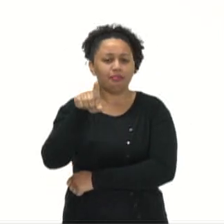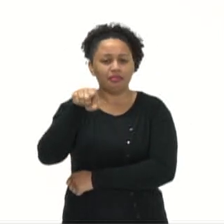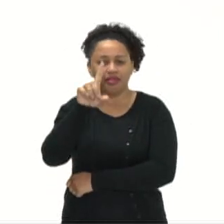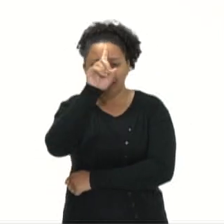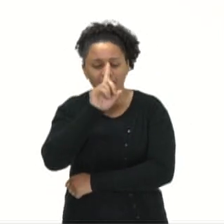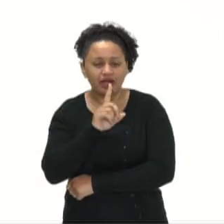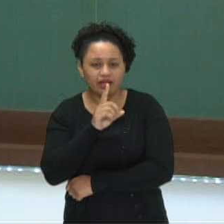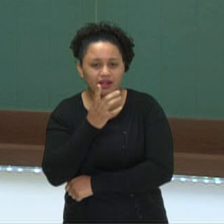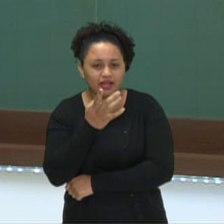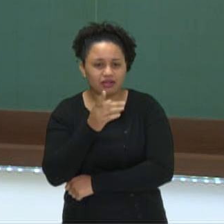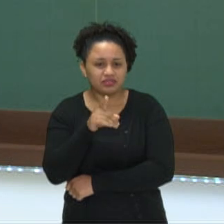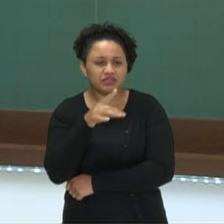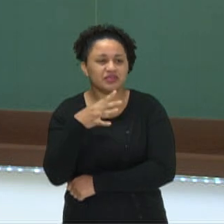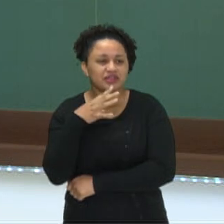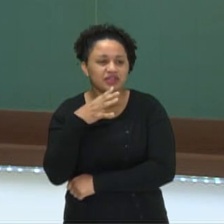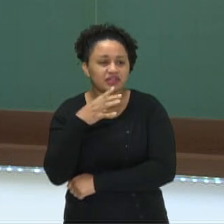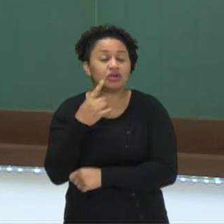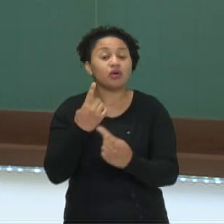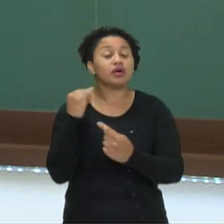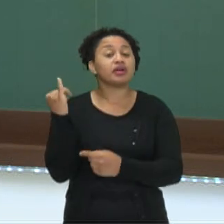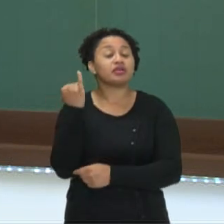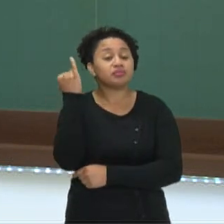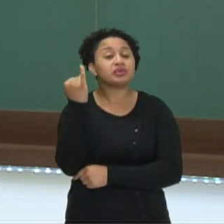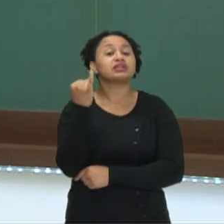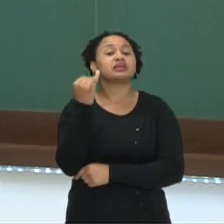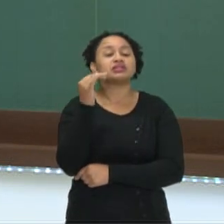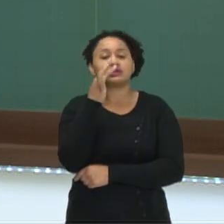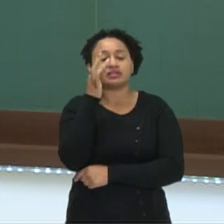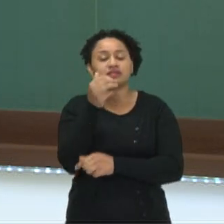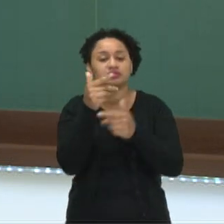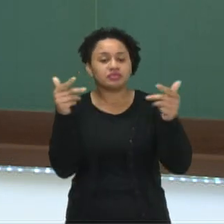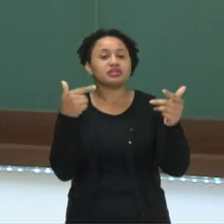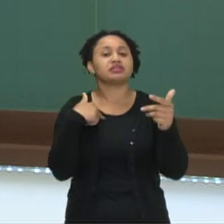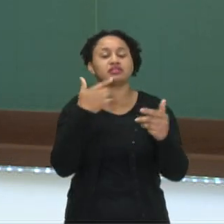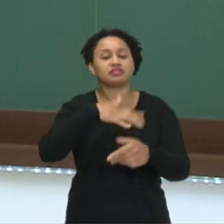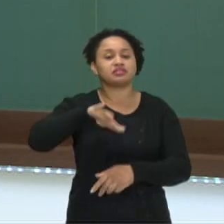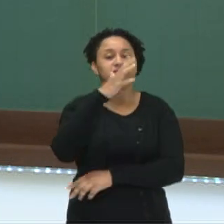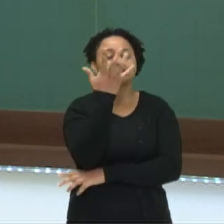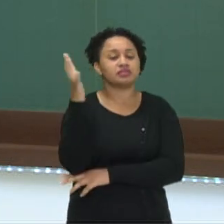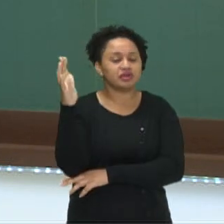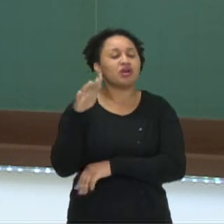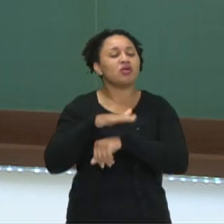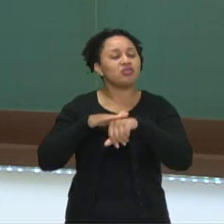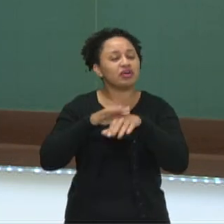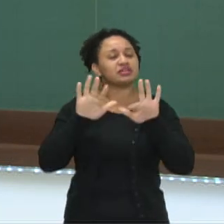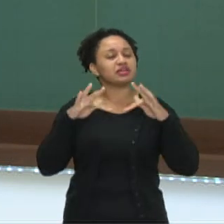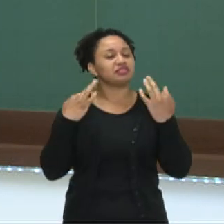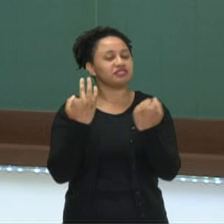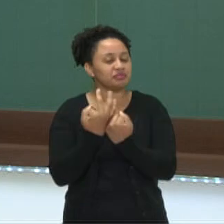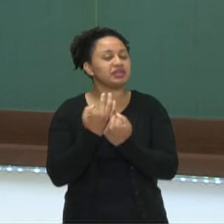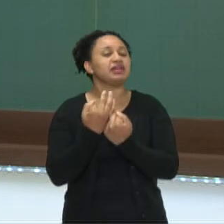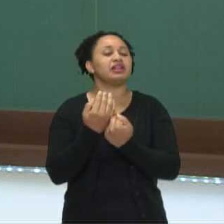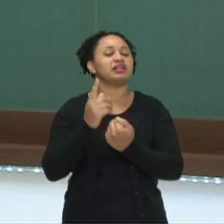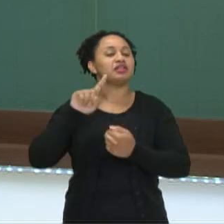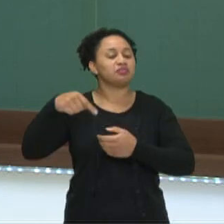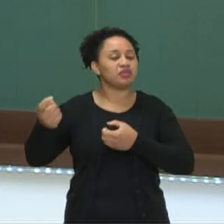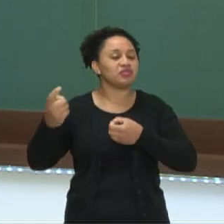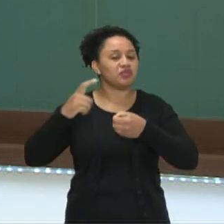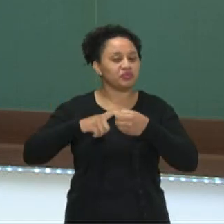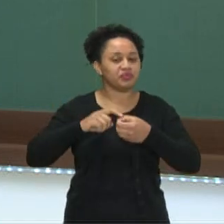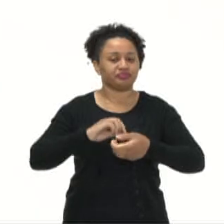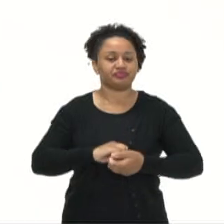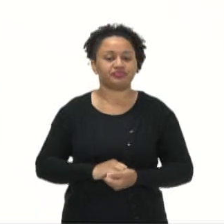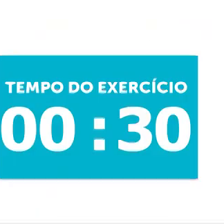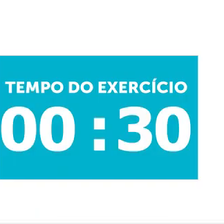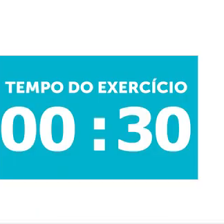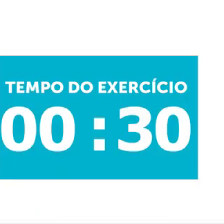para o ambiente? Eu quero que você pense um pouquinho, converse aí com a família, com os amigos e a gente já volta para falar mais sobre isso.